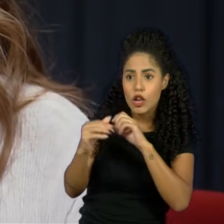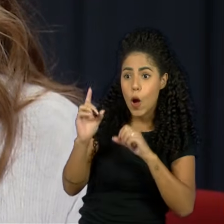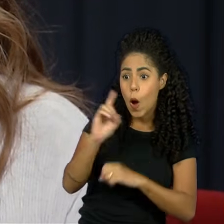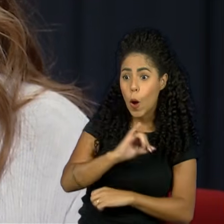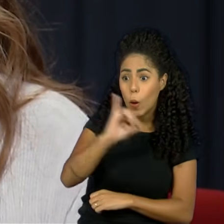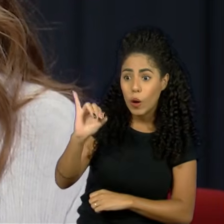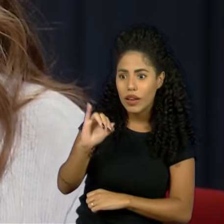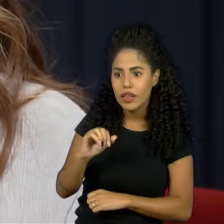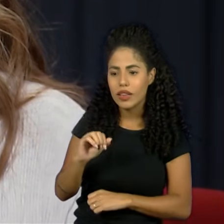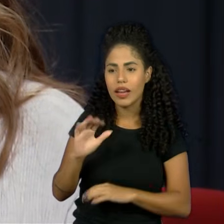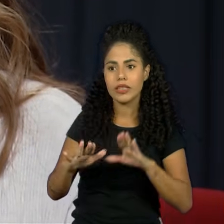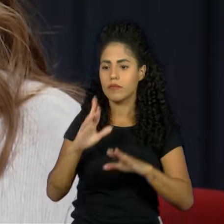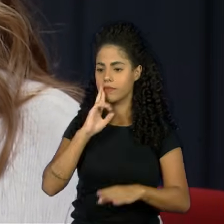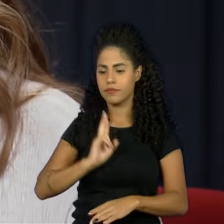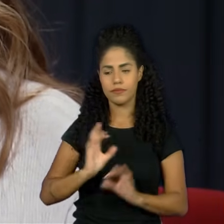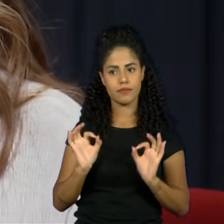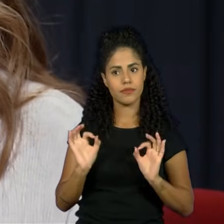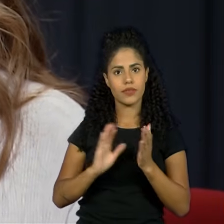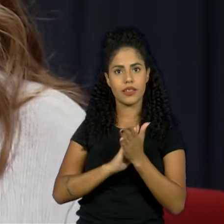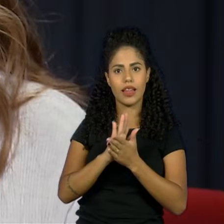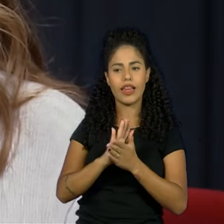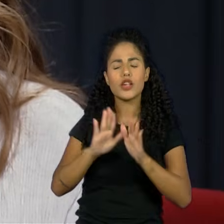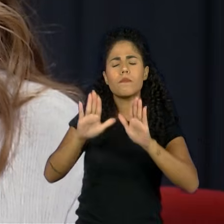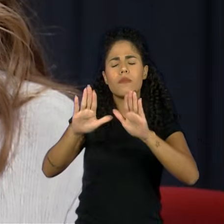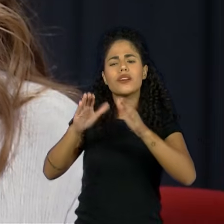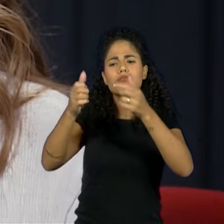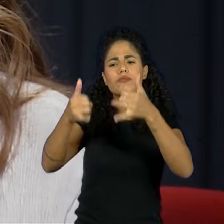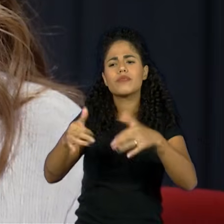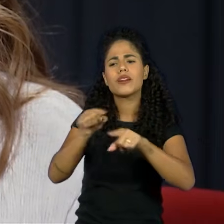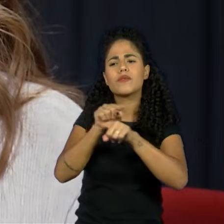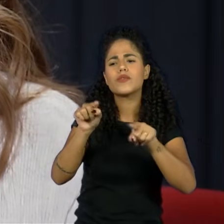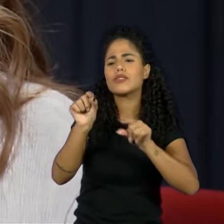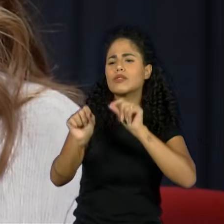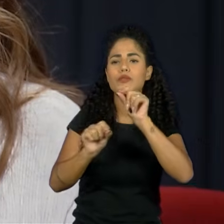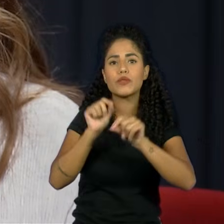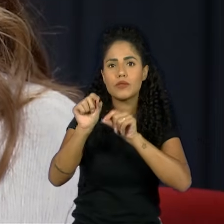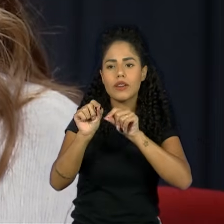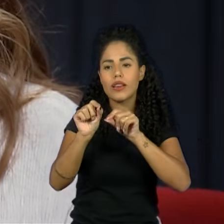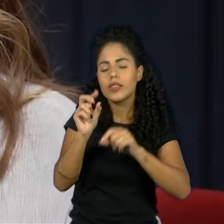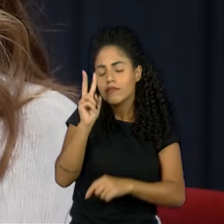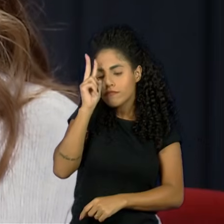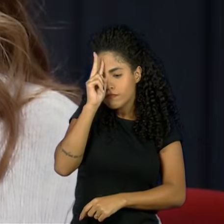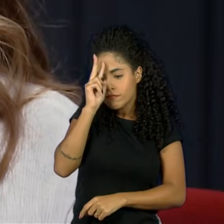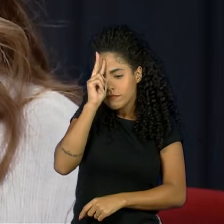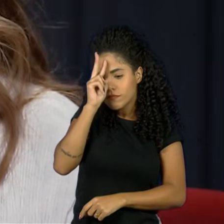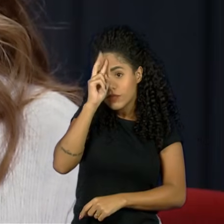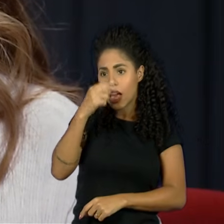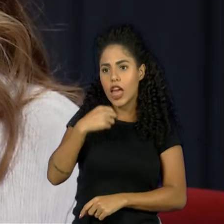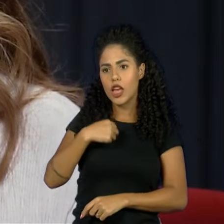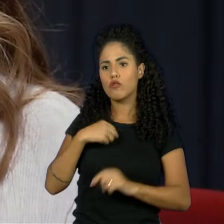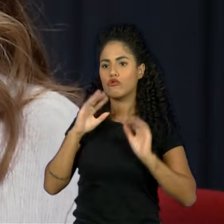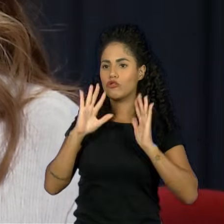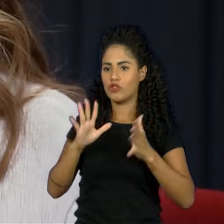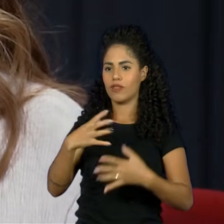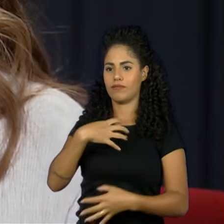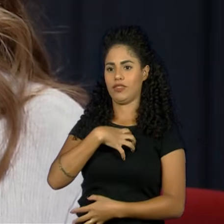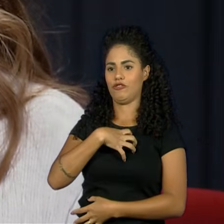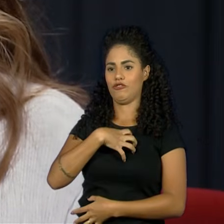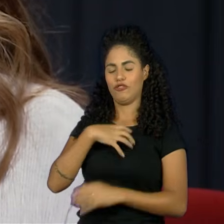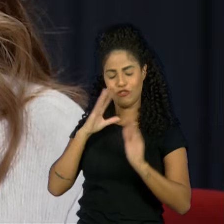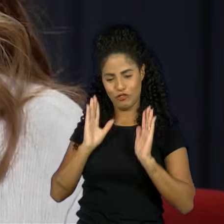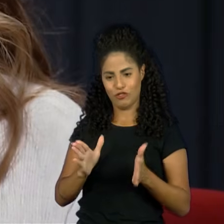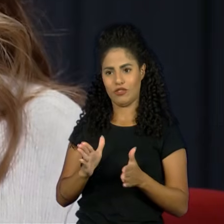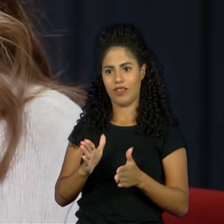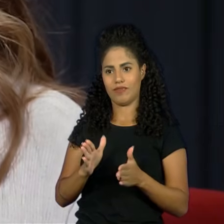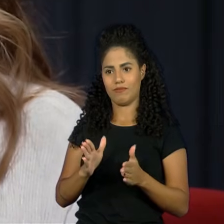no vácuo. Mas eu vou te dizer, com a lembrança de quem já passou por isso. Sabe